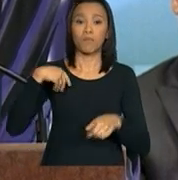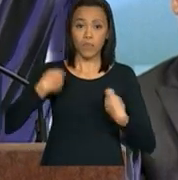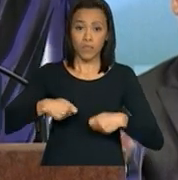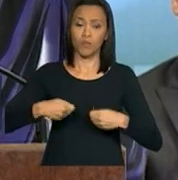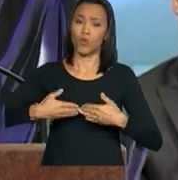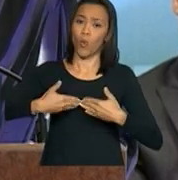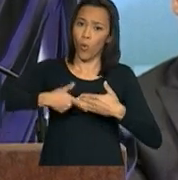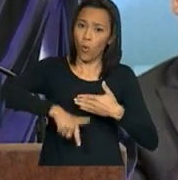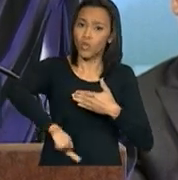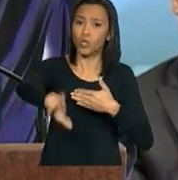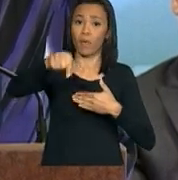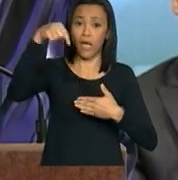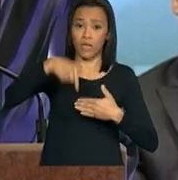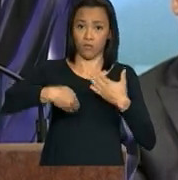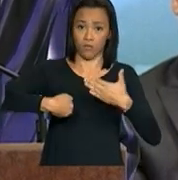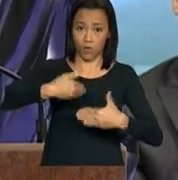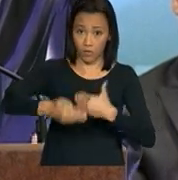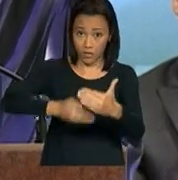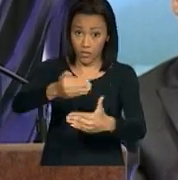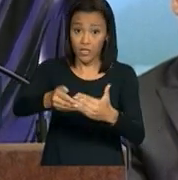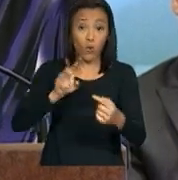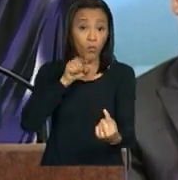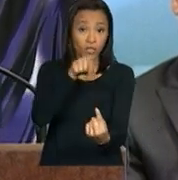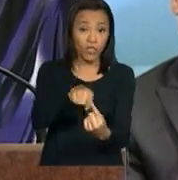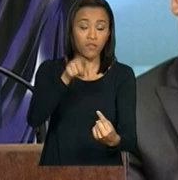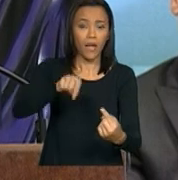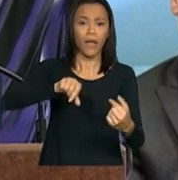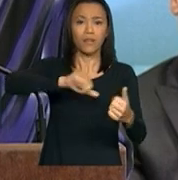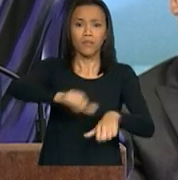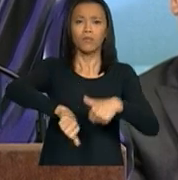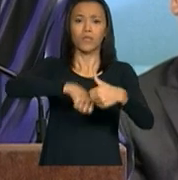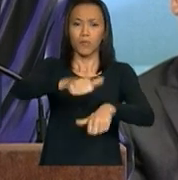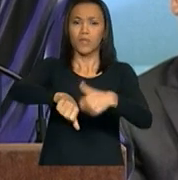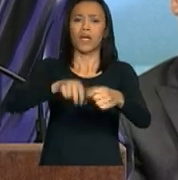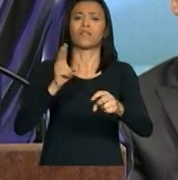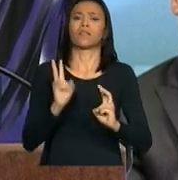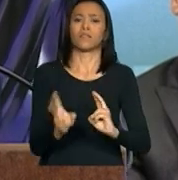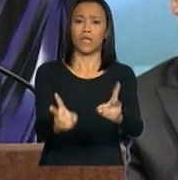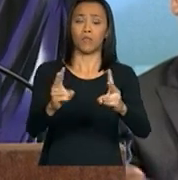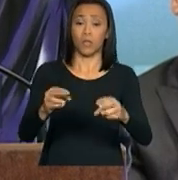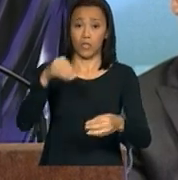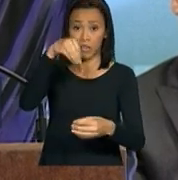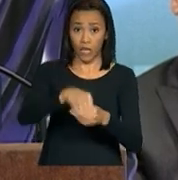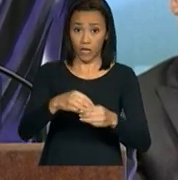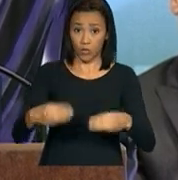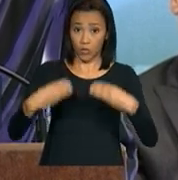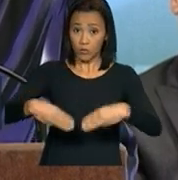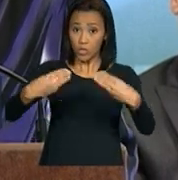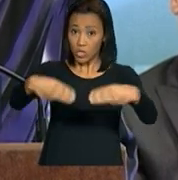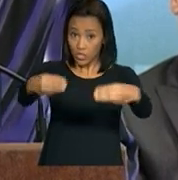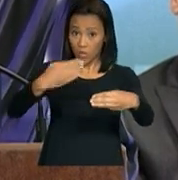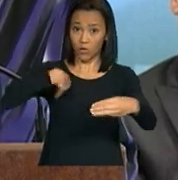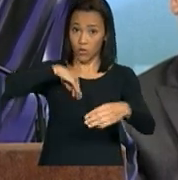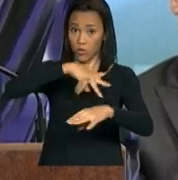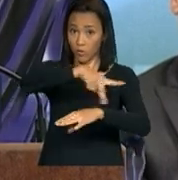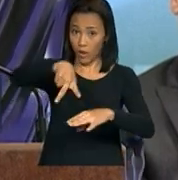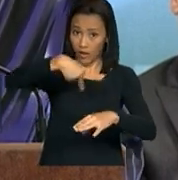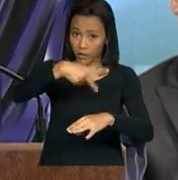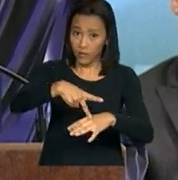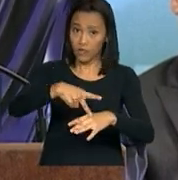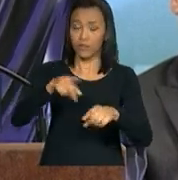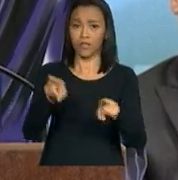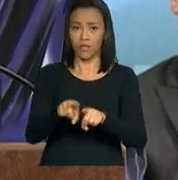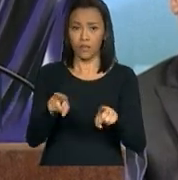processo que se pauta por transformar cada vez mais os ministérios do nosso país em profissionais